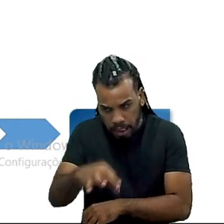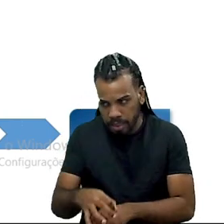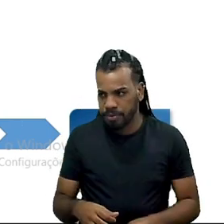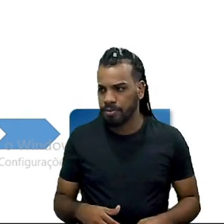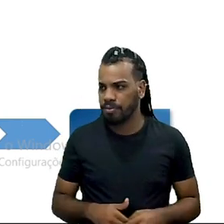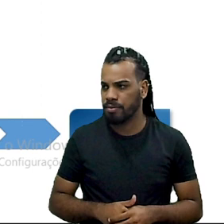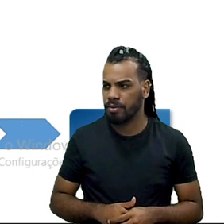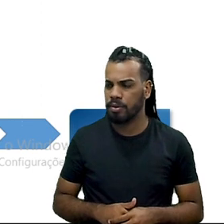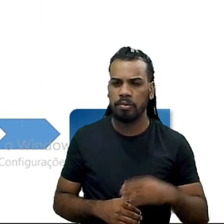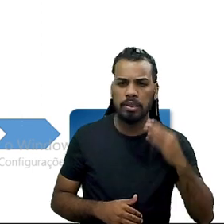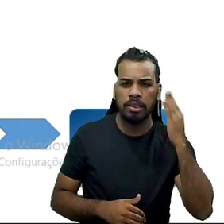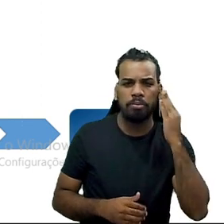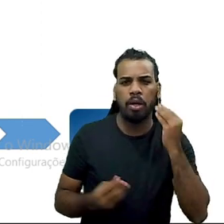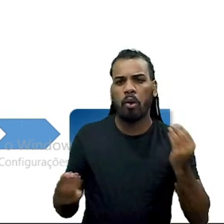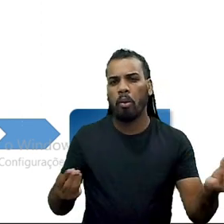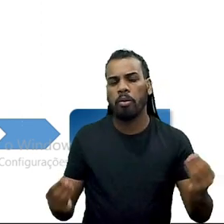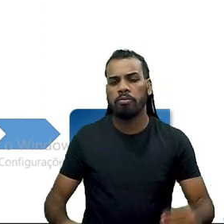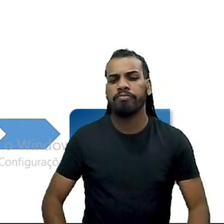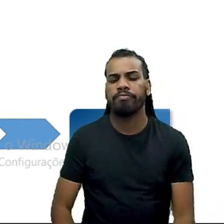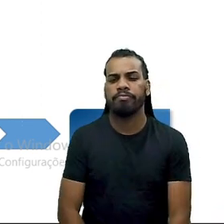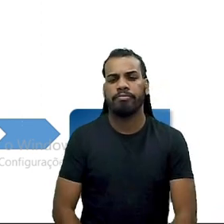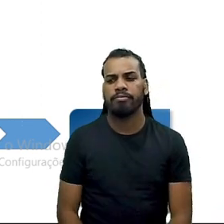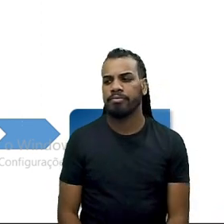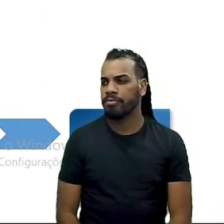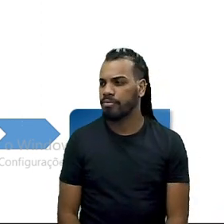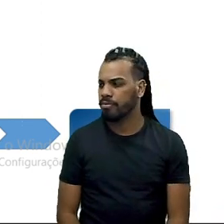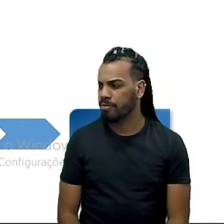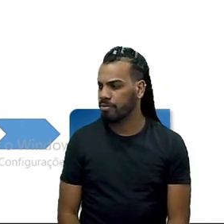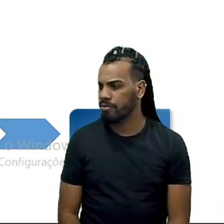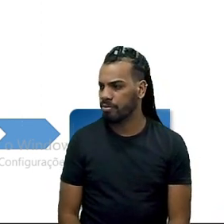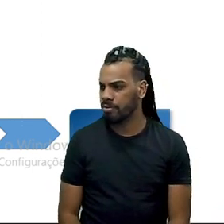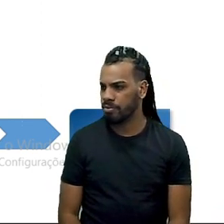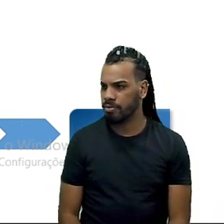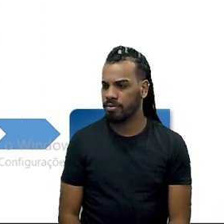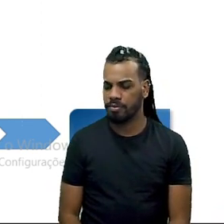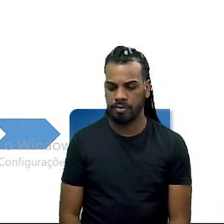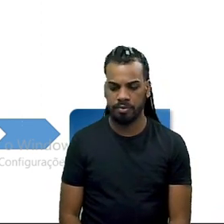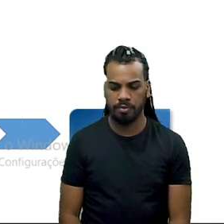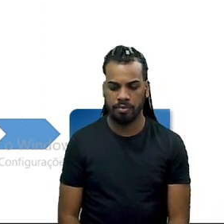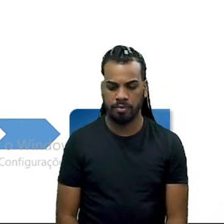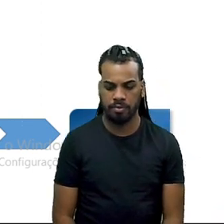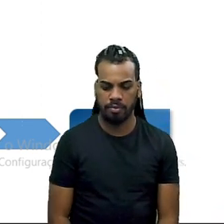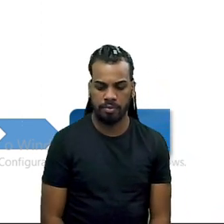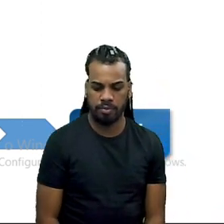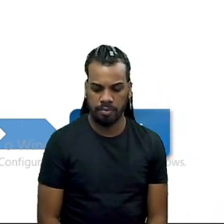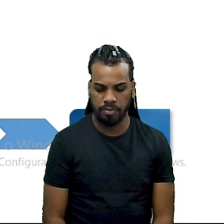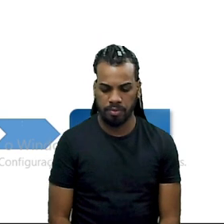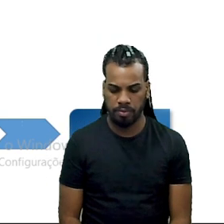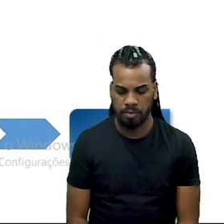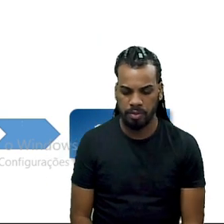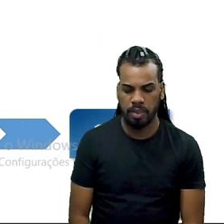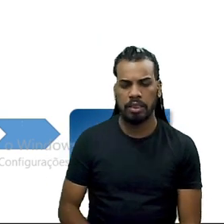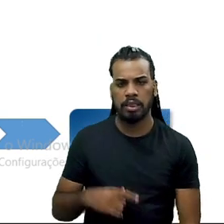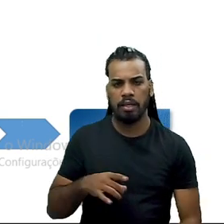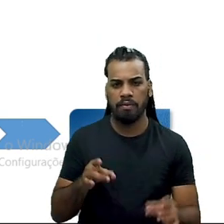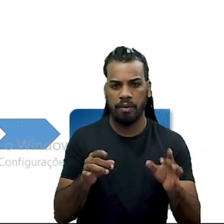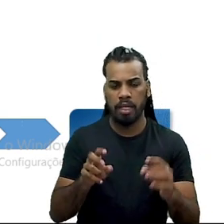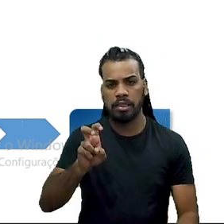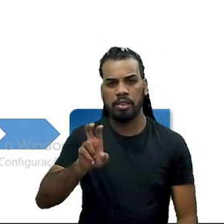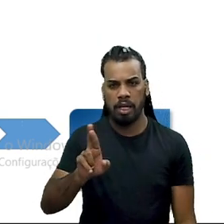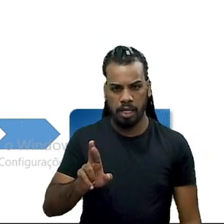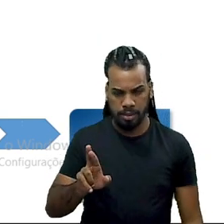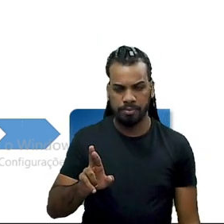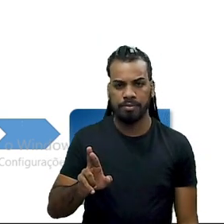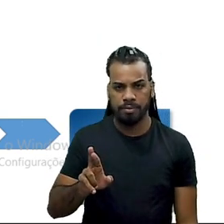Como posso saber? Você observe que chegamos na situação anterior a um preço de venda de R$5.